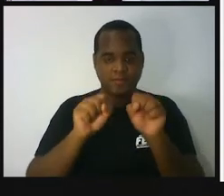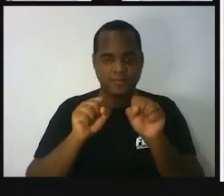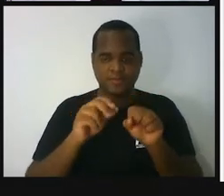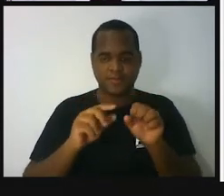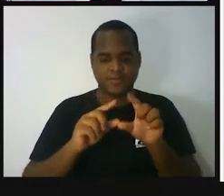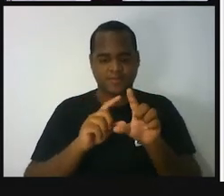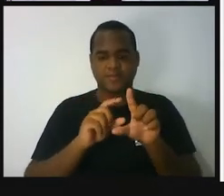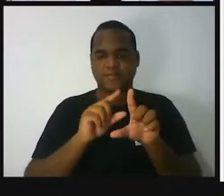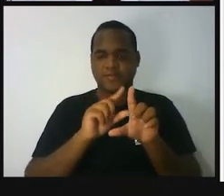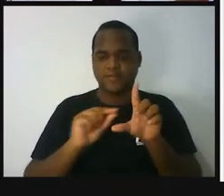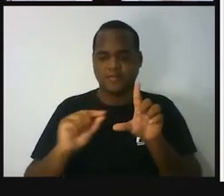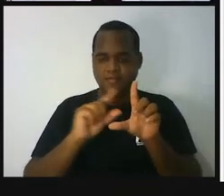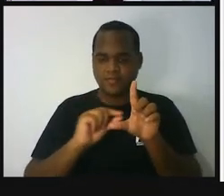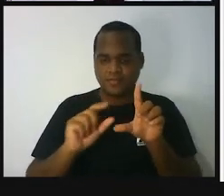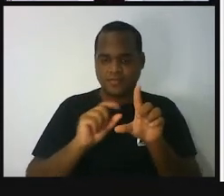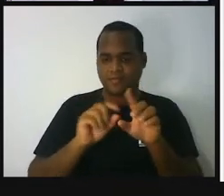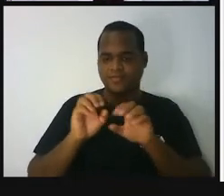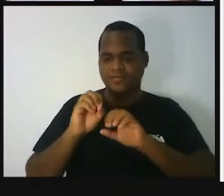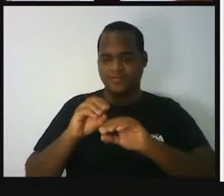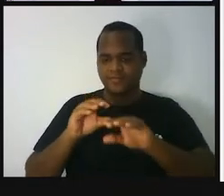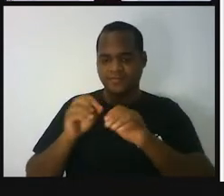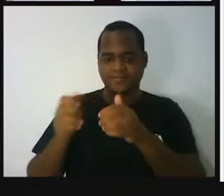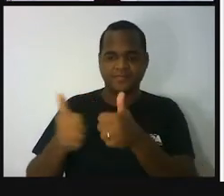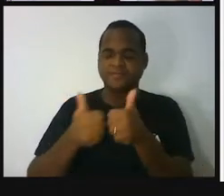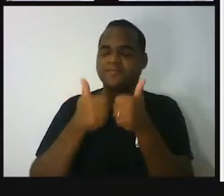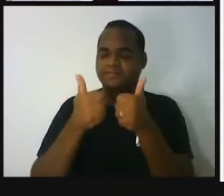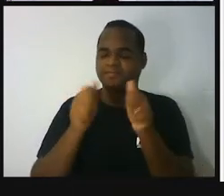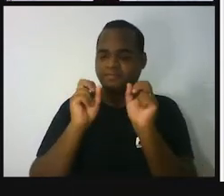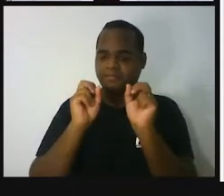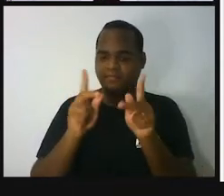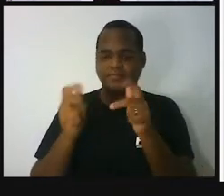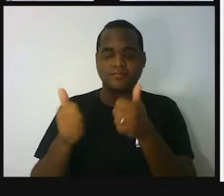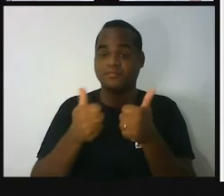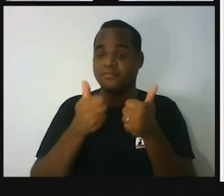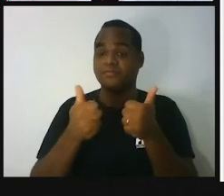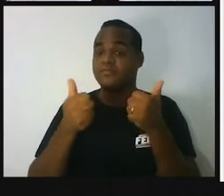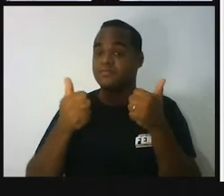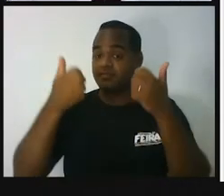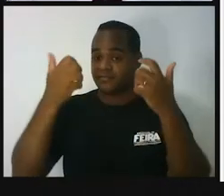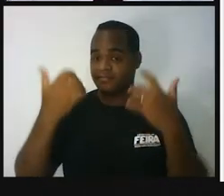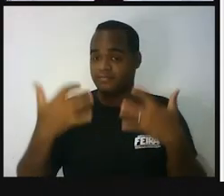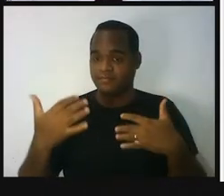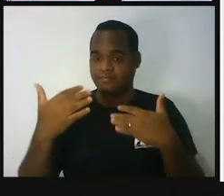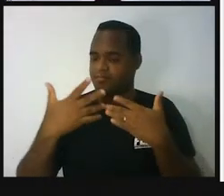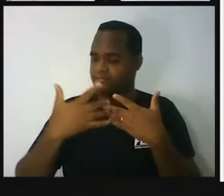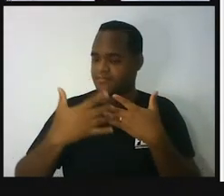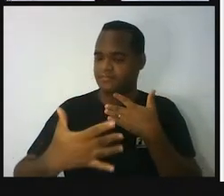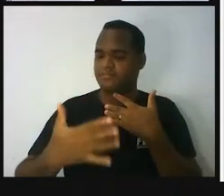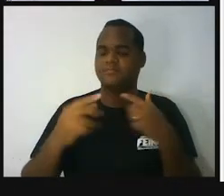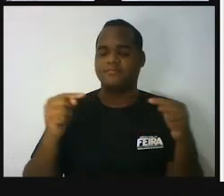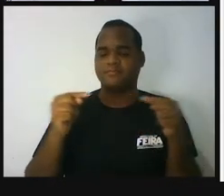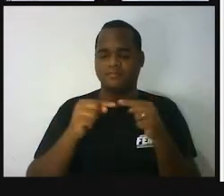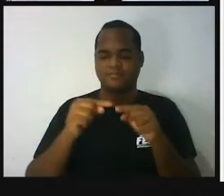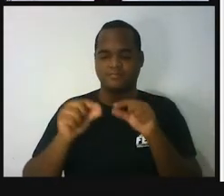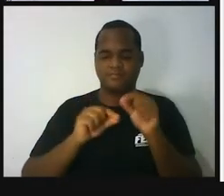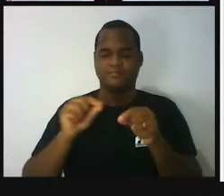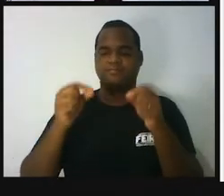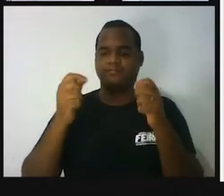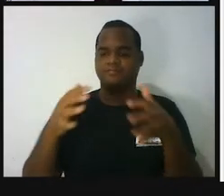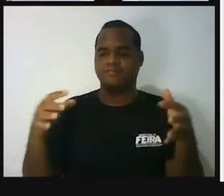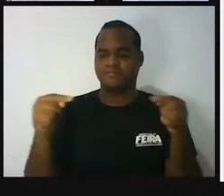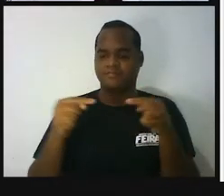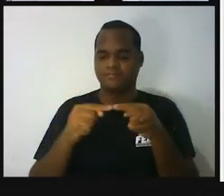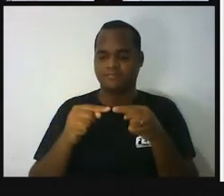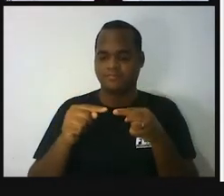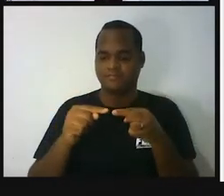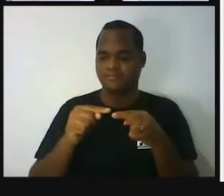anexado na descrição da nossa aula. Tá bom? Vamos adiante, vamos seguindo. Então, qual é o formato